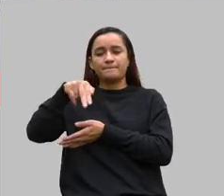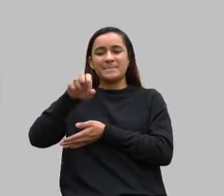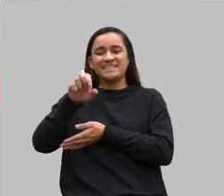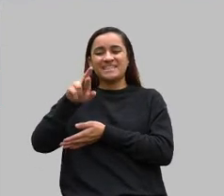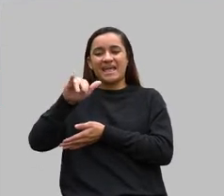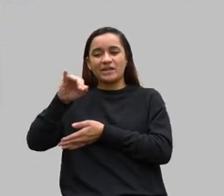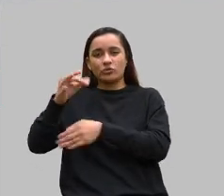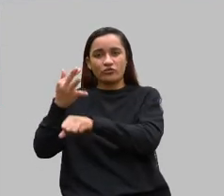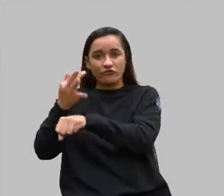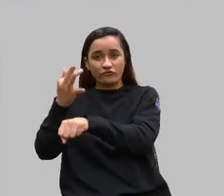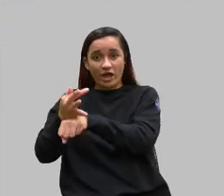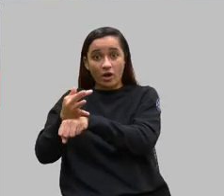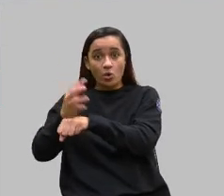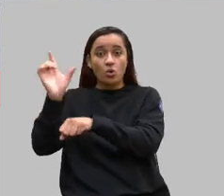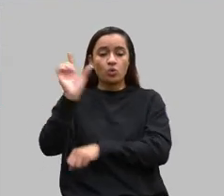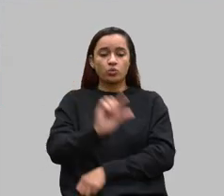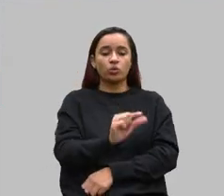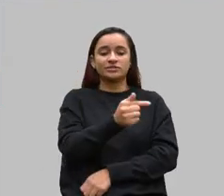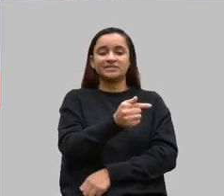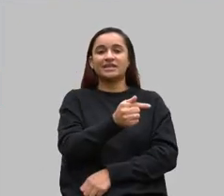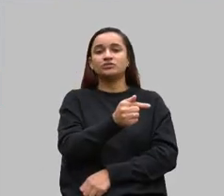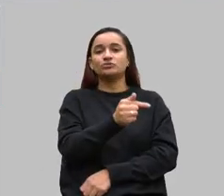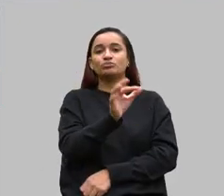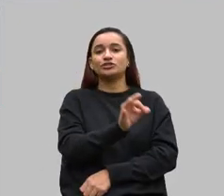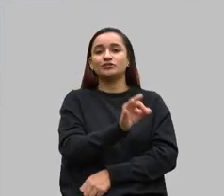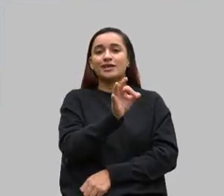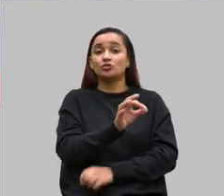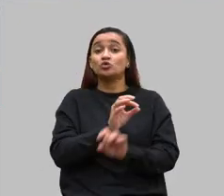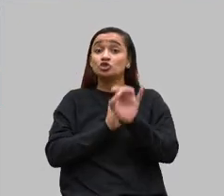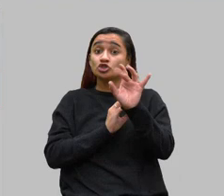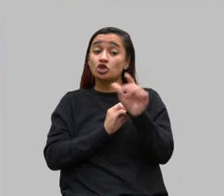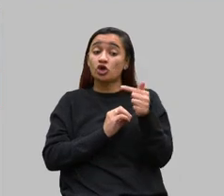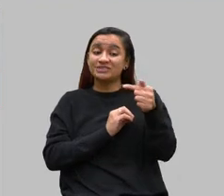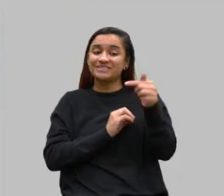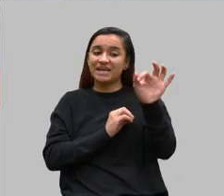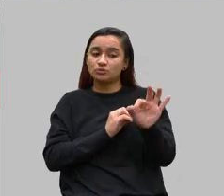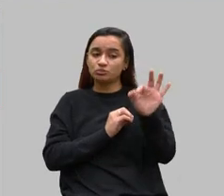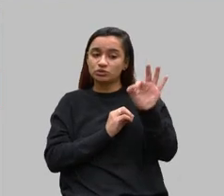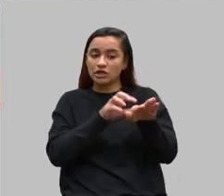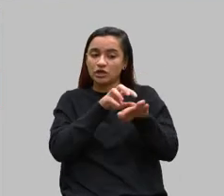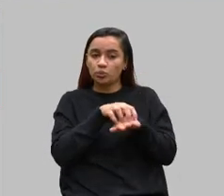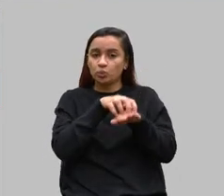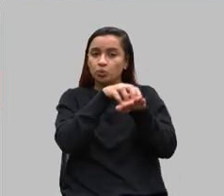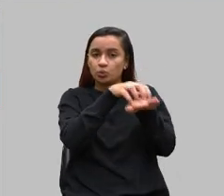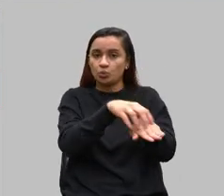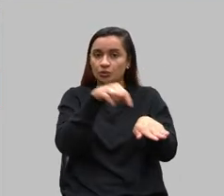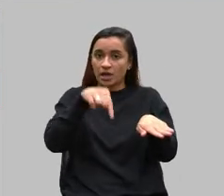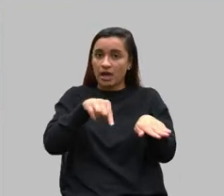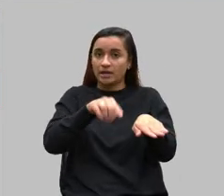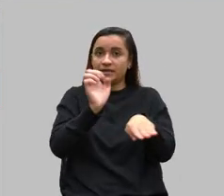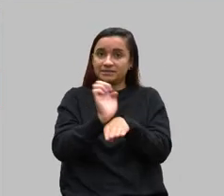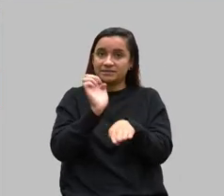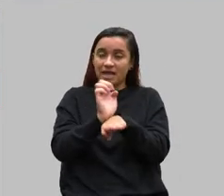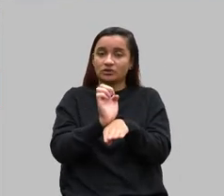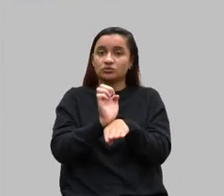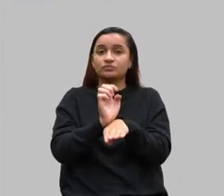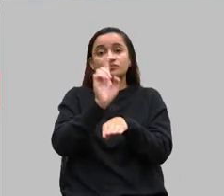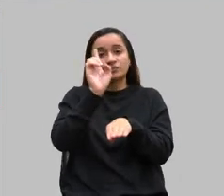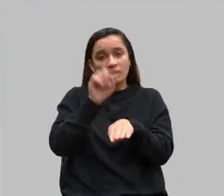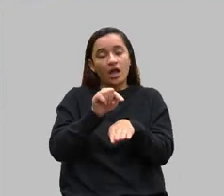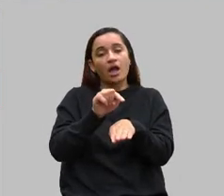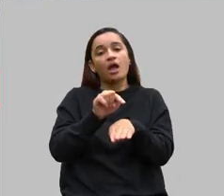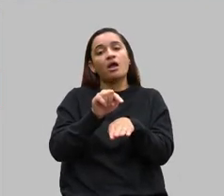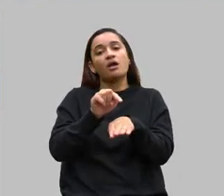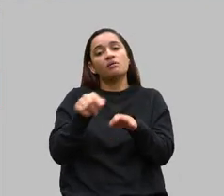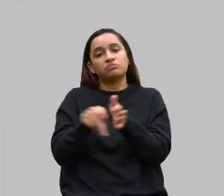para 7% então apenas 7% da carga do Estado né de todo o estado né gerando O Mineiro de ferro é transportado por